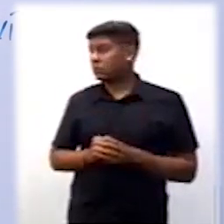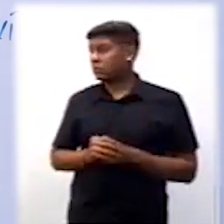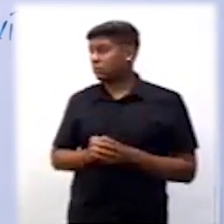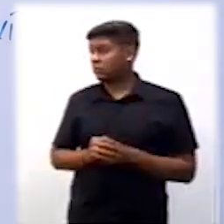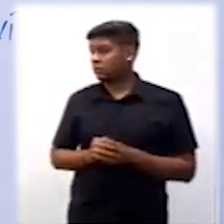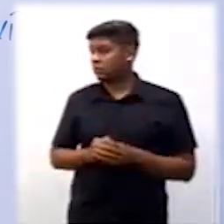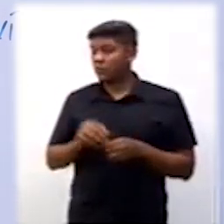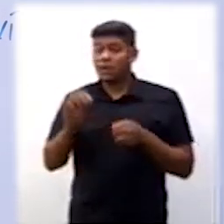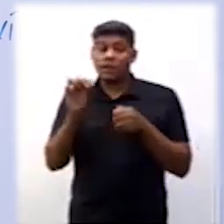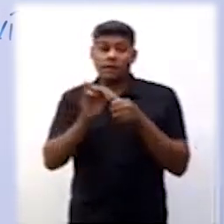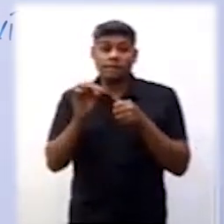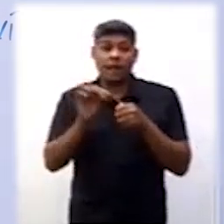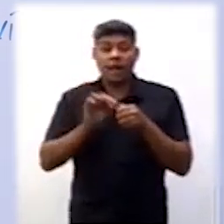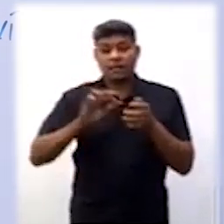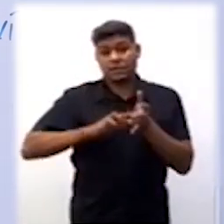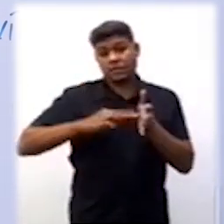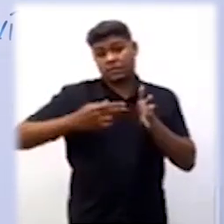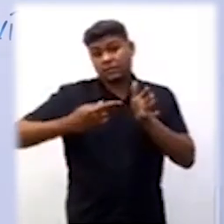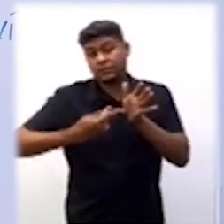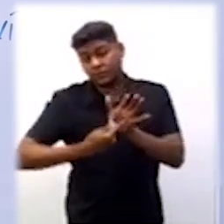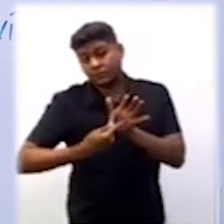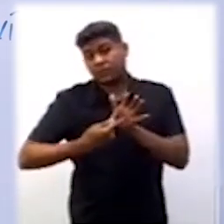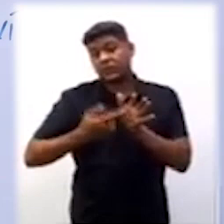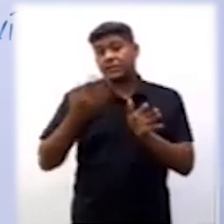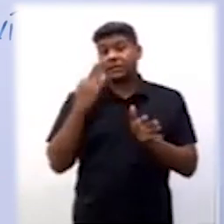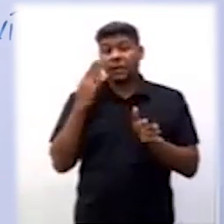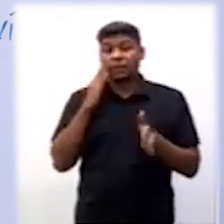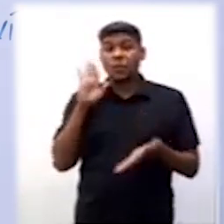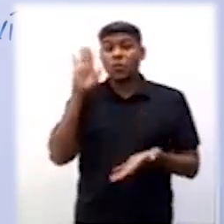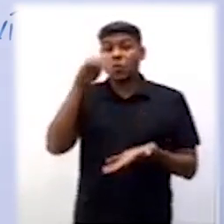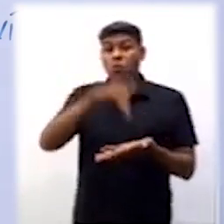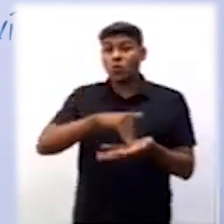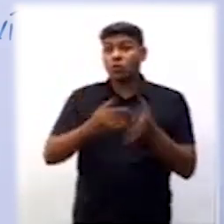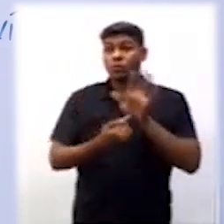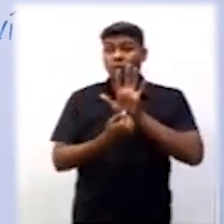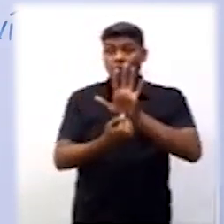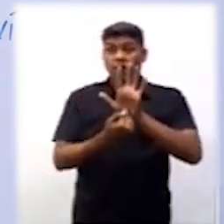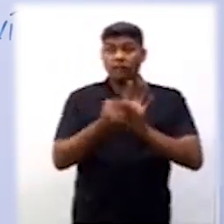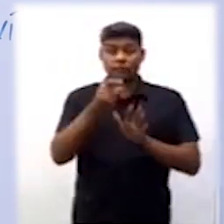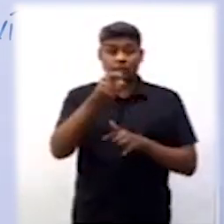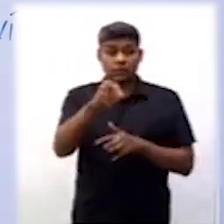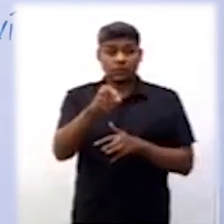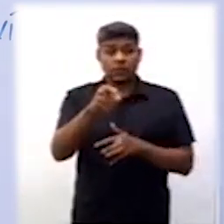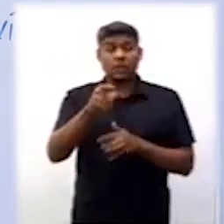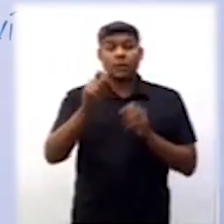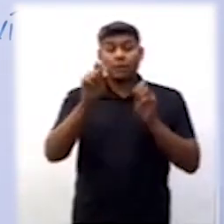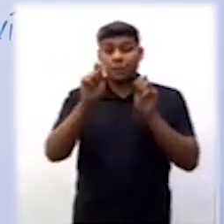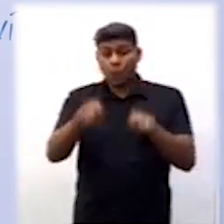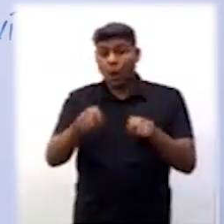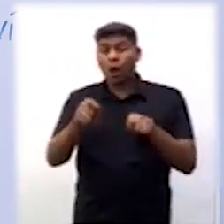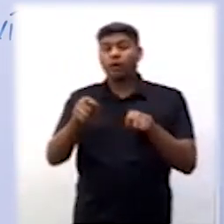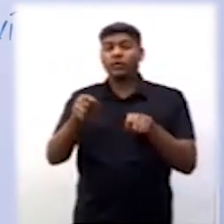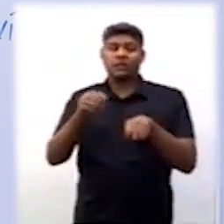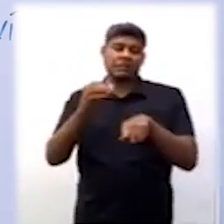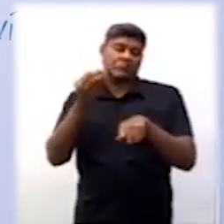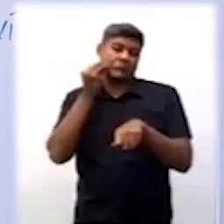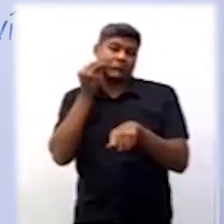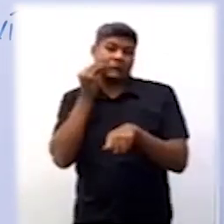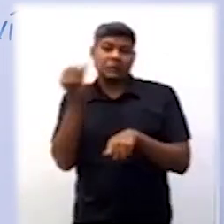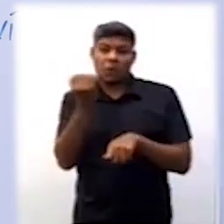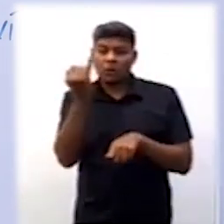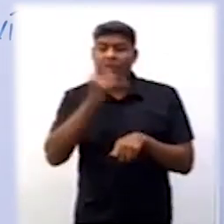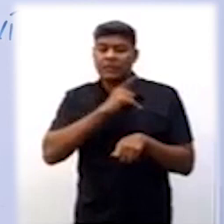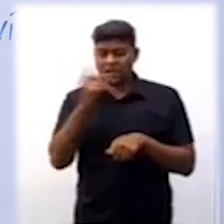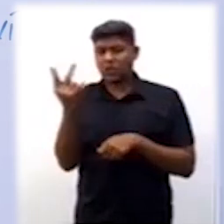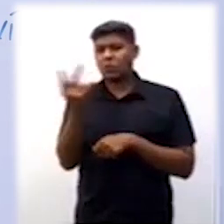Ele faz ao contrário, transcriptase reversa. E o último aqui que eu vou mostrar para vocês, que poderia considerar importante, existe de cadeia